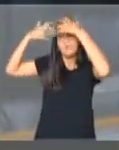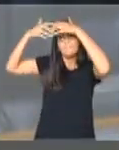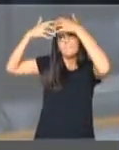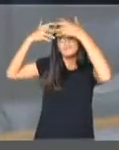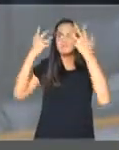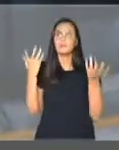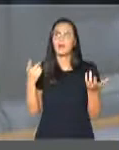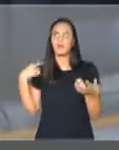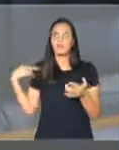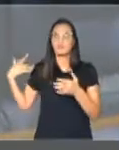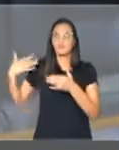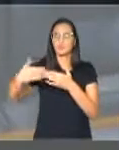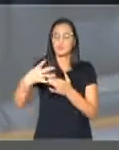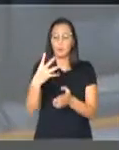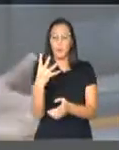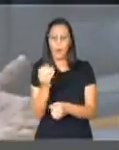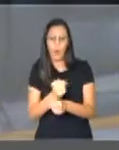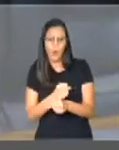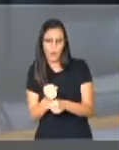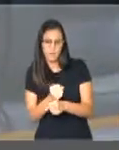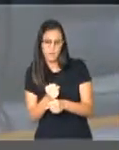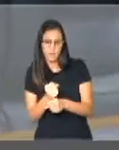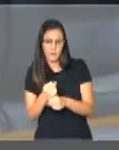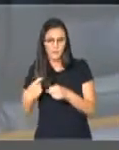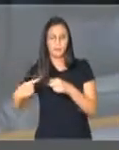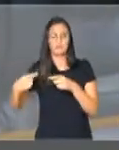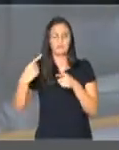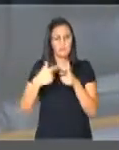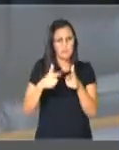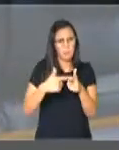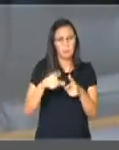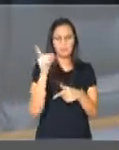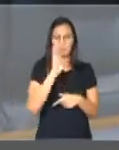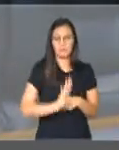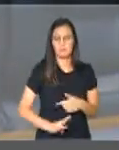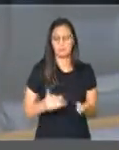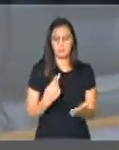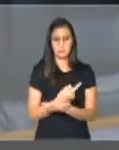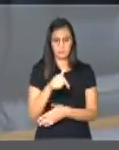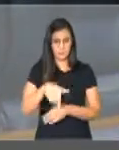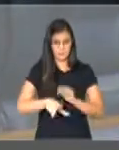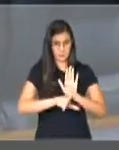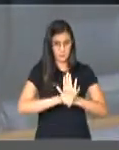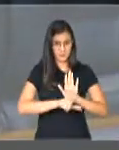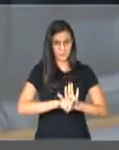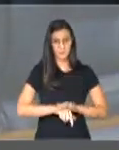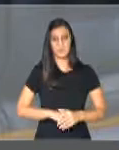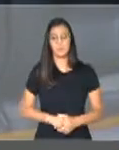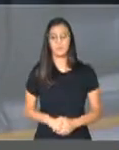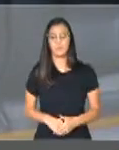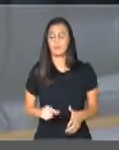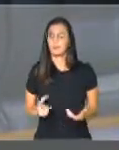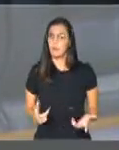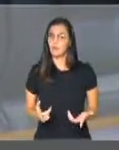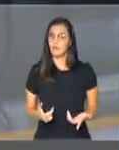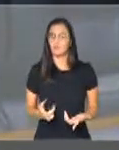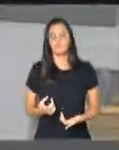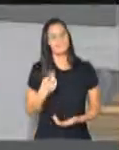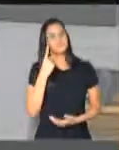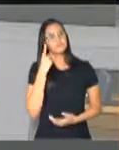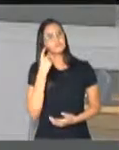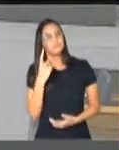últimos 4 anos e as sucessivas crises que nós temos enfrentado nesta legislatura, é extremamente